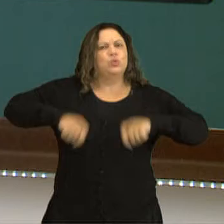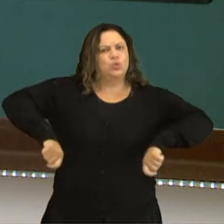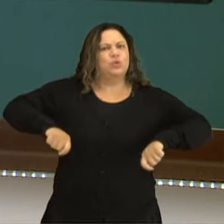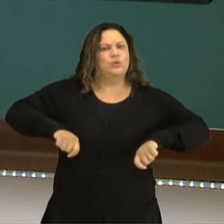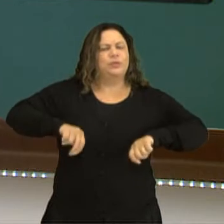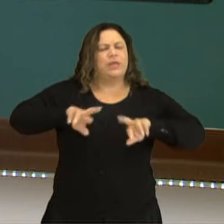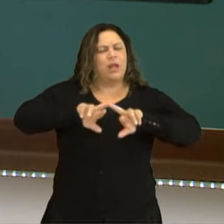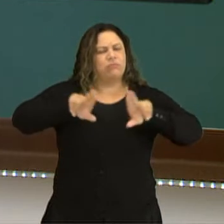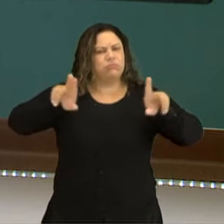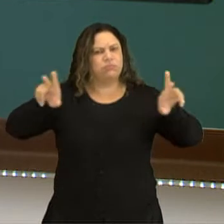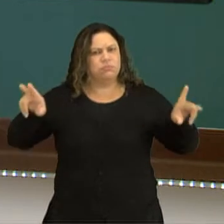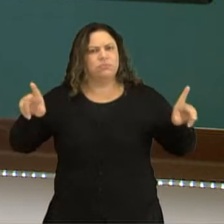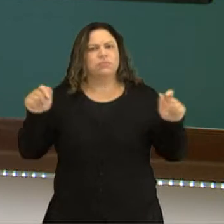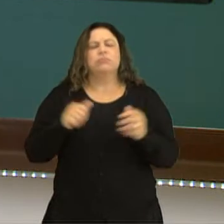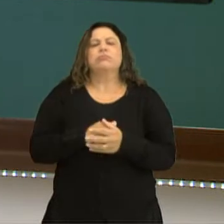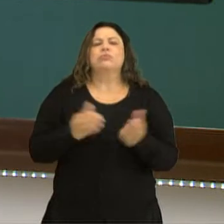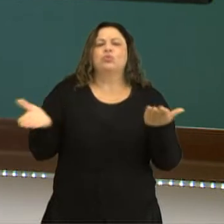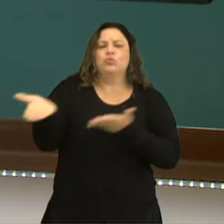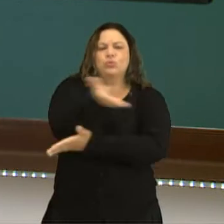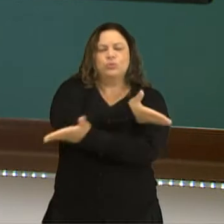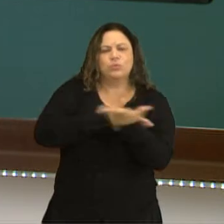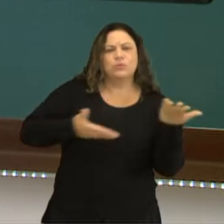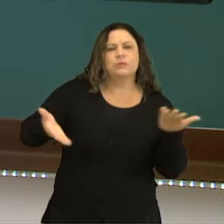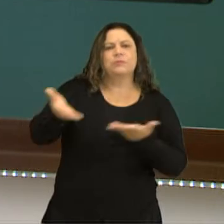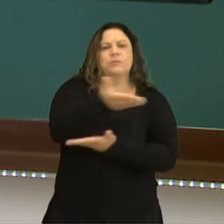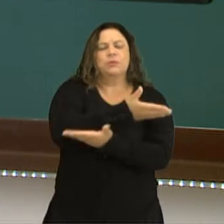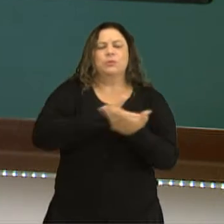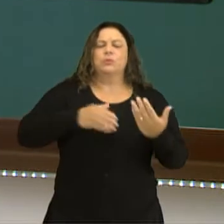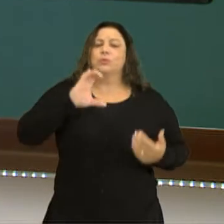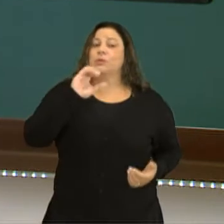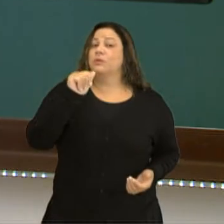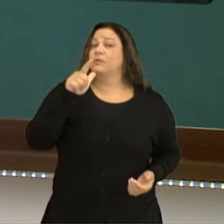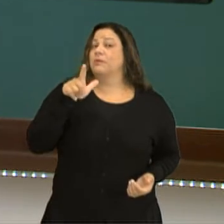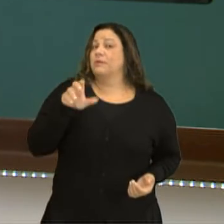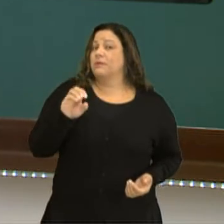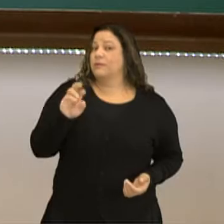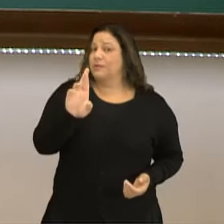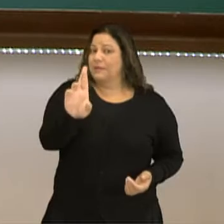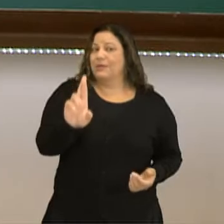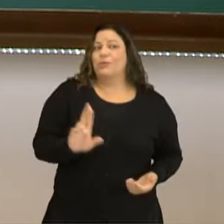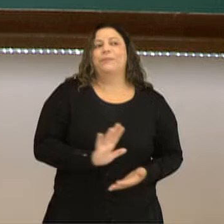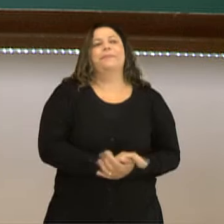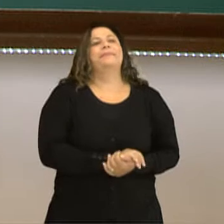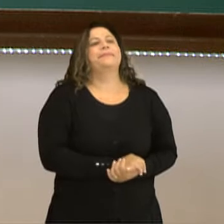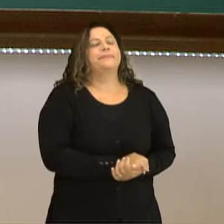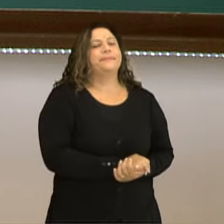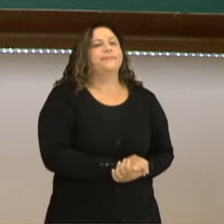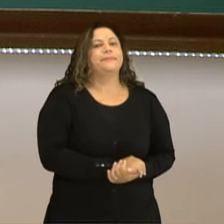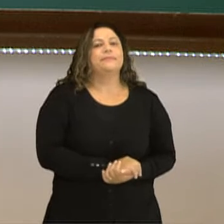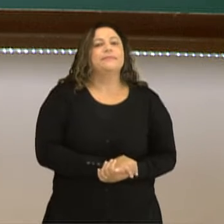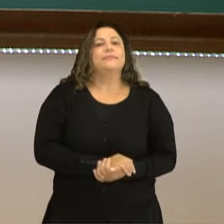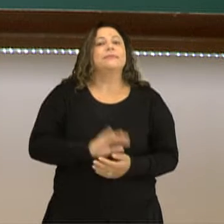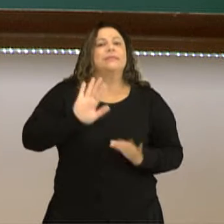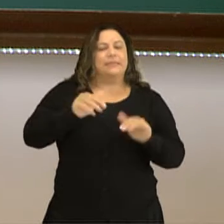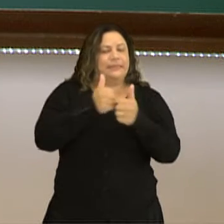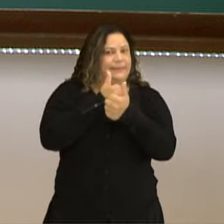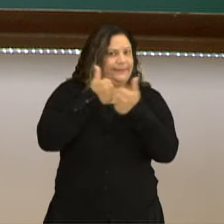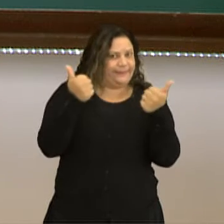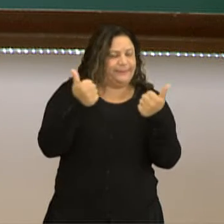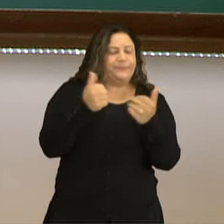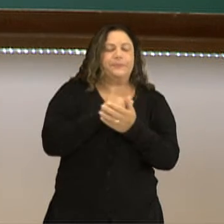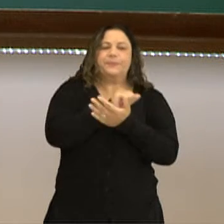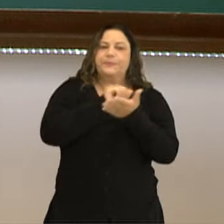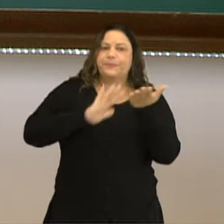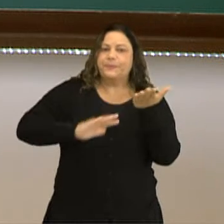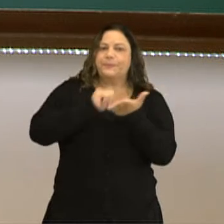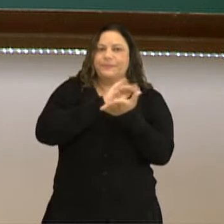energia de um sistema para o outro, que é o calor. Beleza? Então, olha só, se você pegou essa parte, eu trago aqui mais um